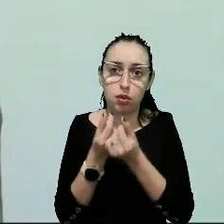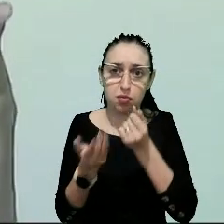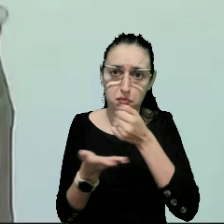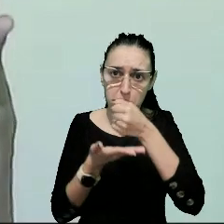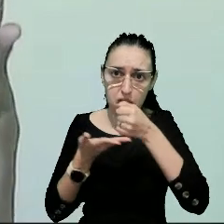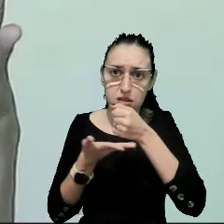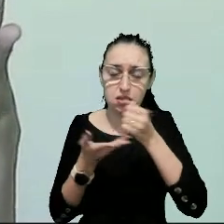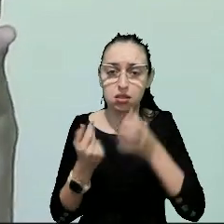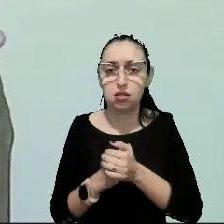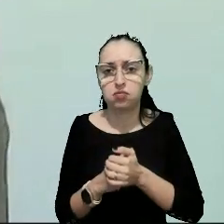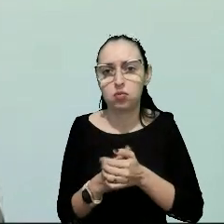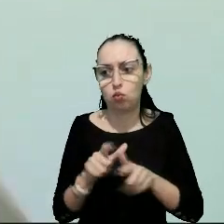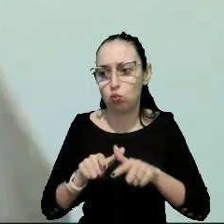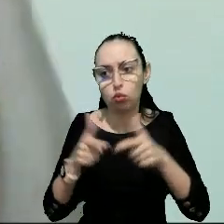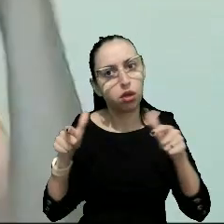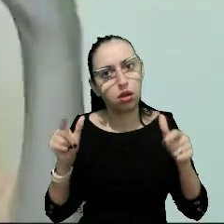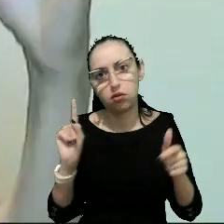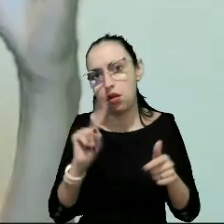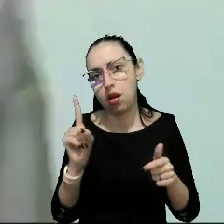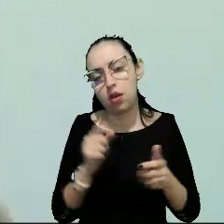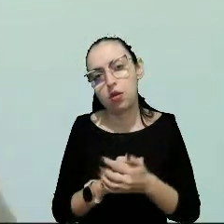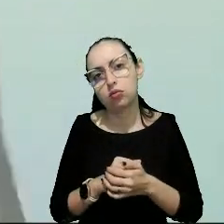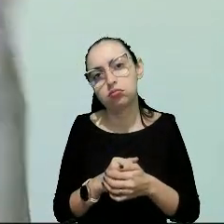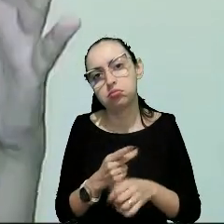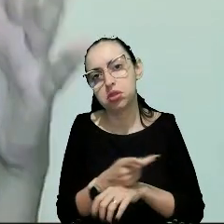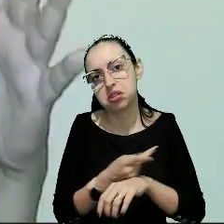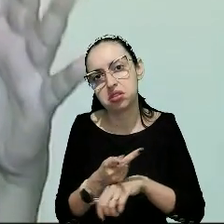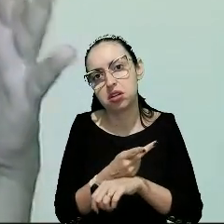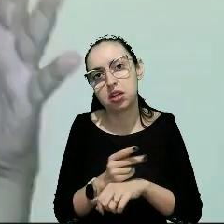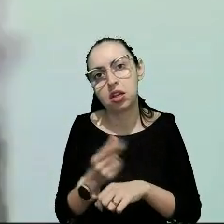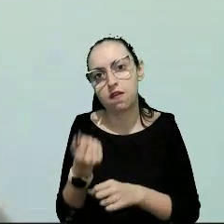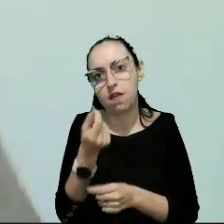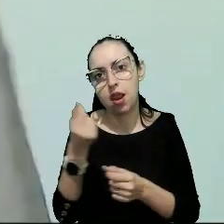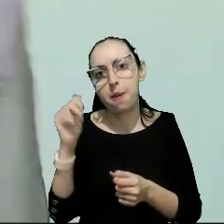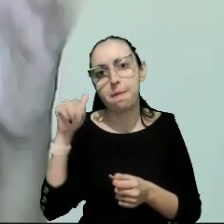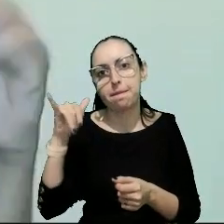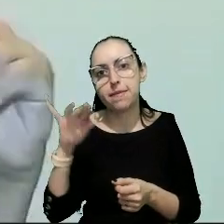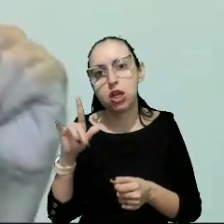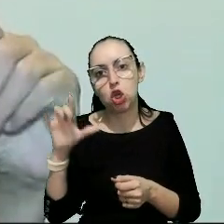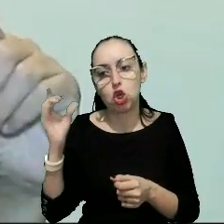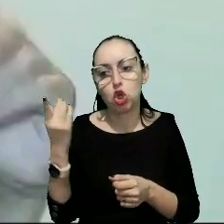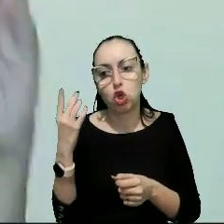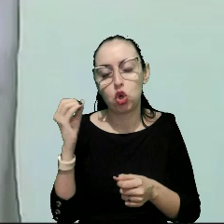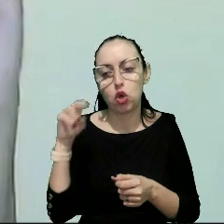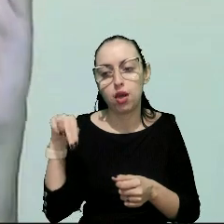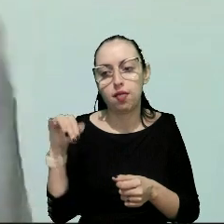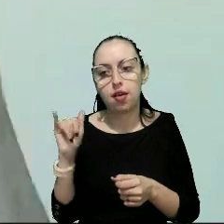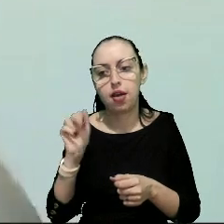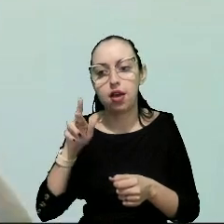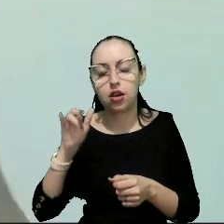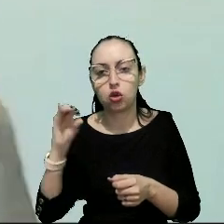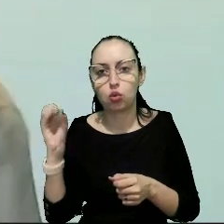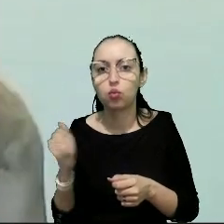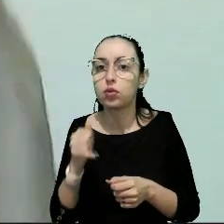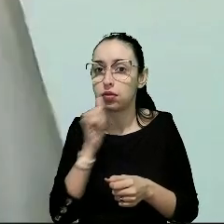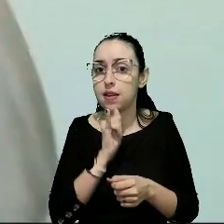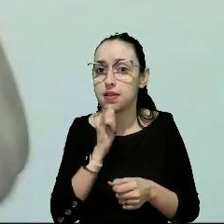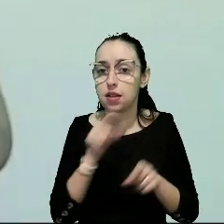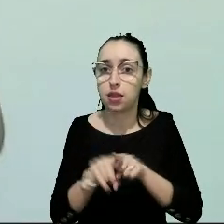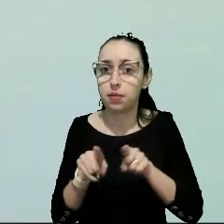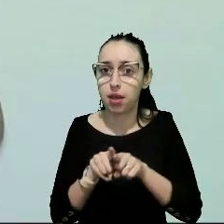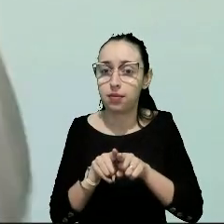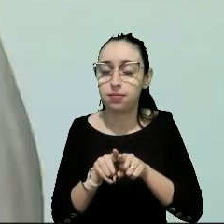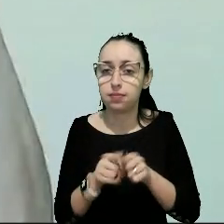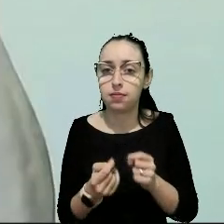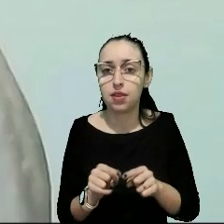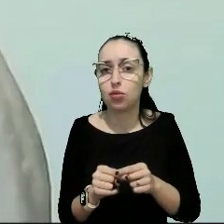de dinheiro, que não precisa ser tanto. Nenhum pesquisado meu é milionário, só um. Eu vou dar o exemplo dele também.